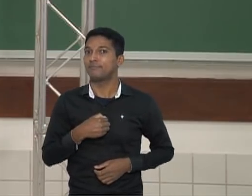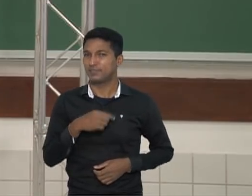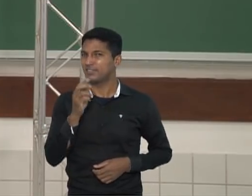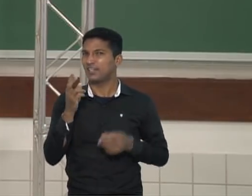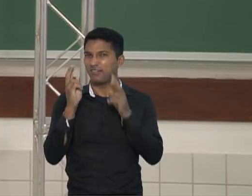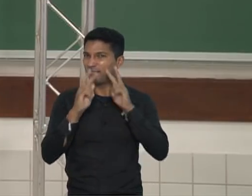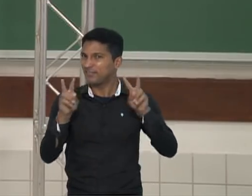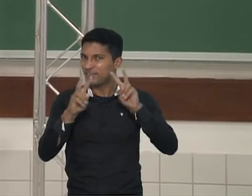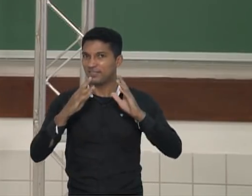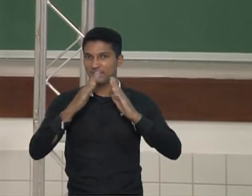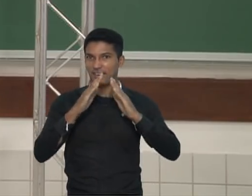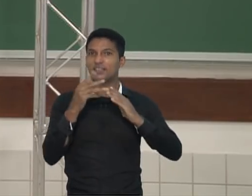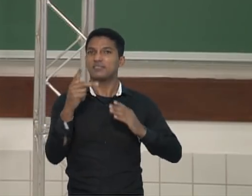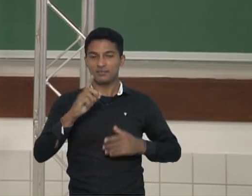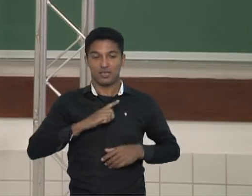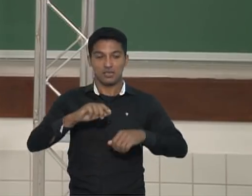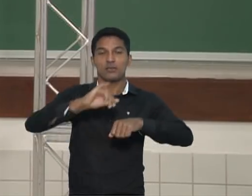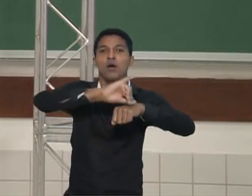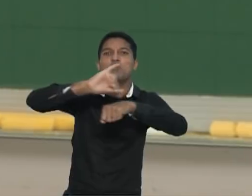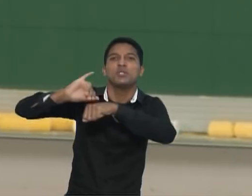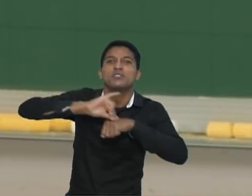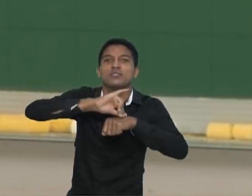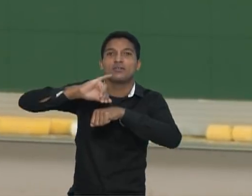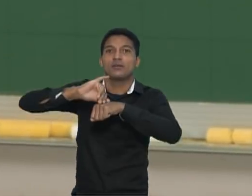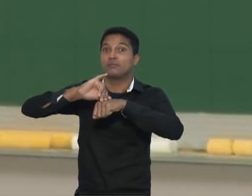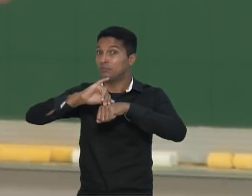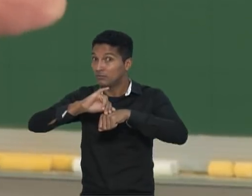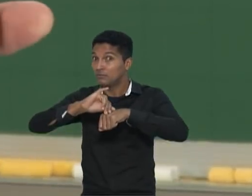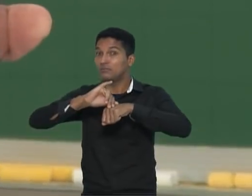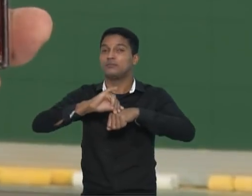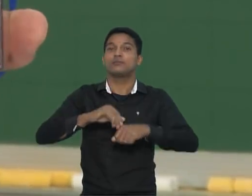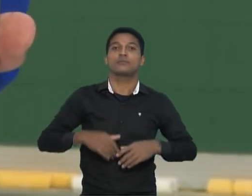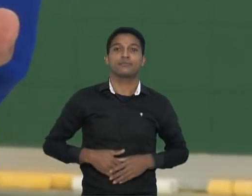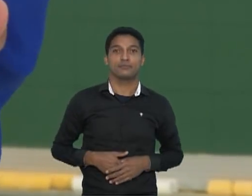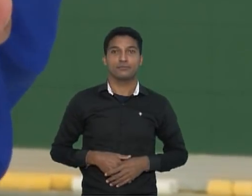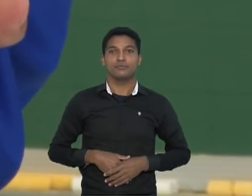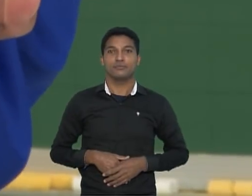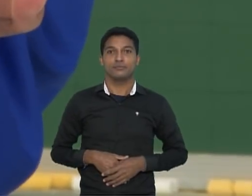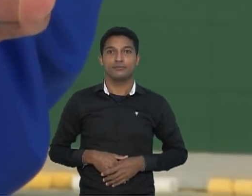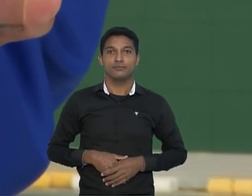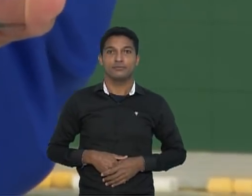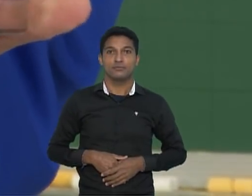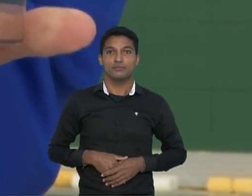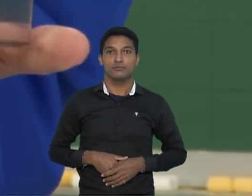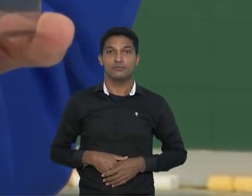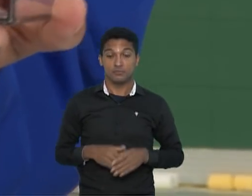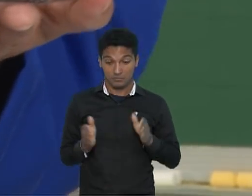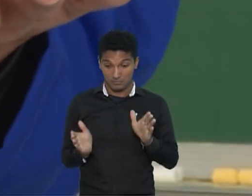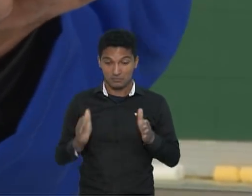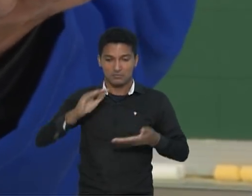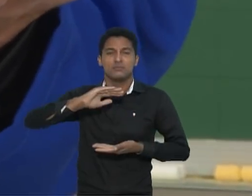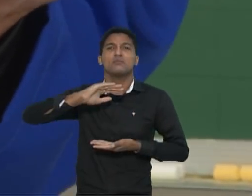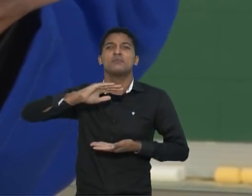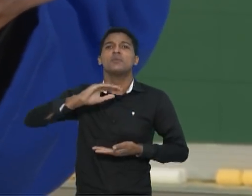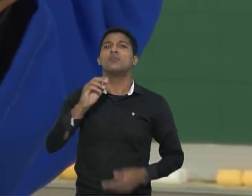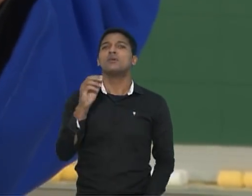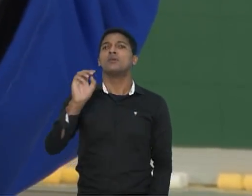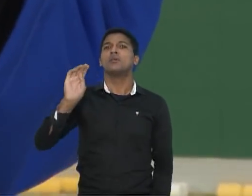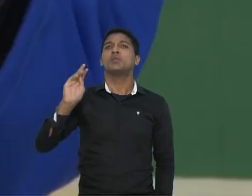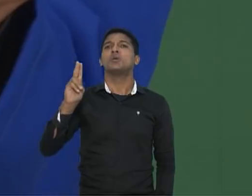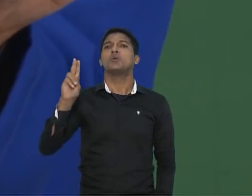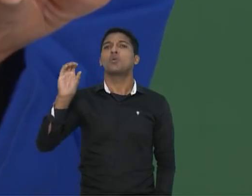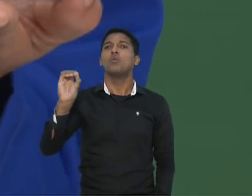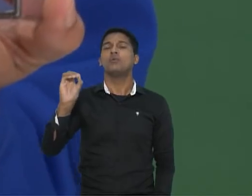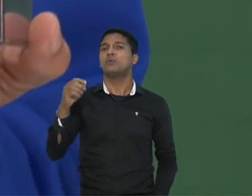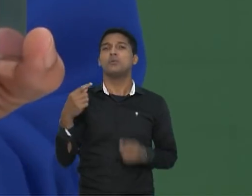até em casa, né? Vários objetos, né? Então, esse cubo, por que é chamado de cubo? É porque